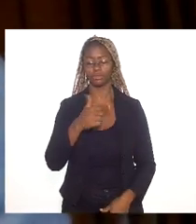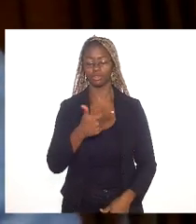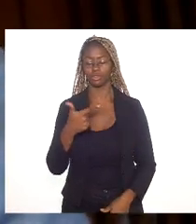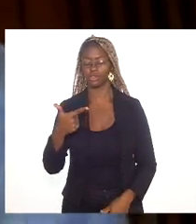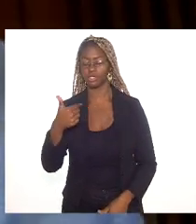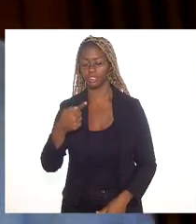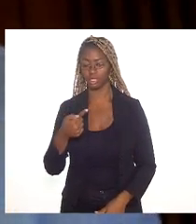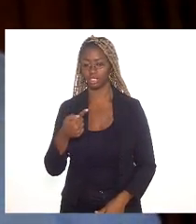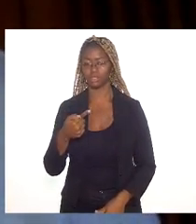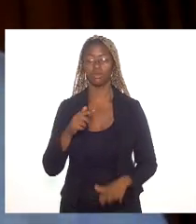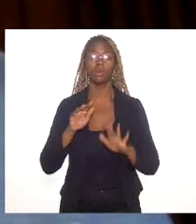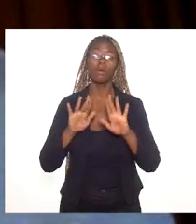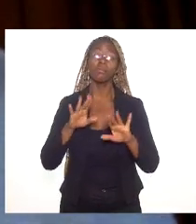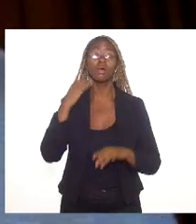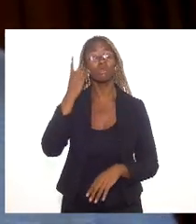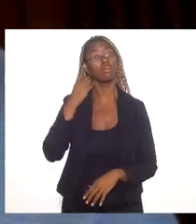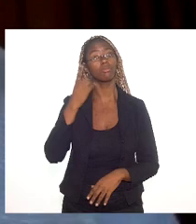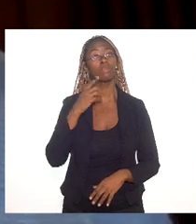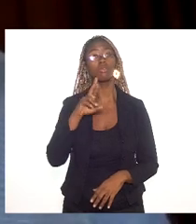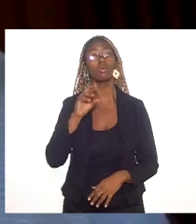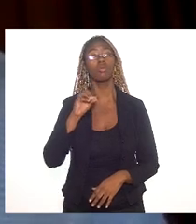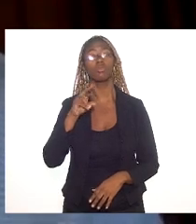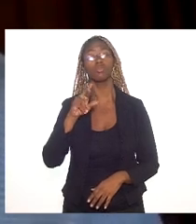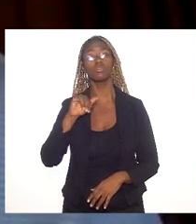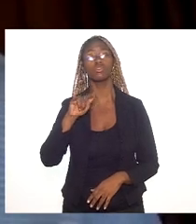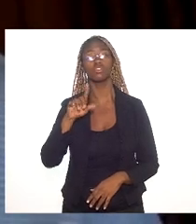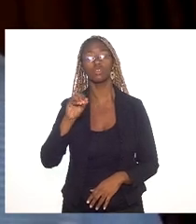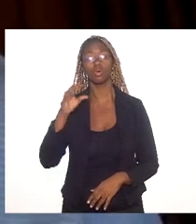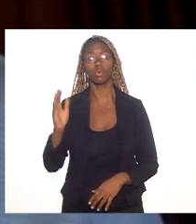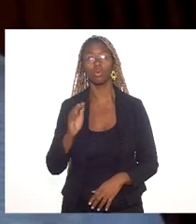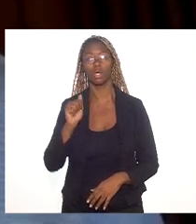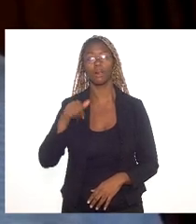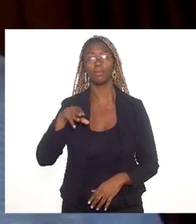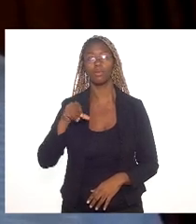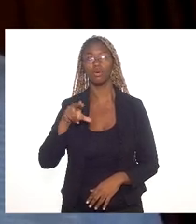9227. Mas o deputado Rodrigo Morim, que era o relator